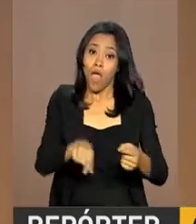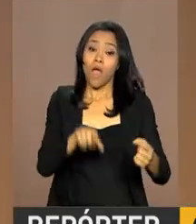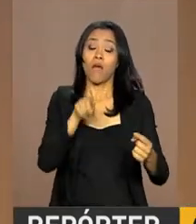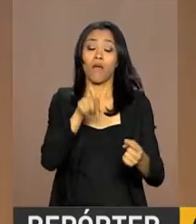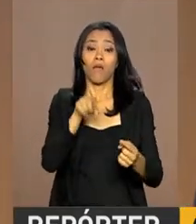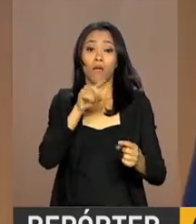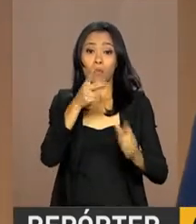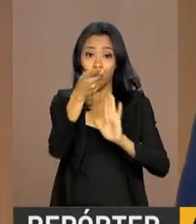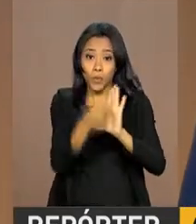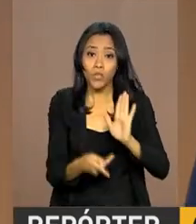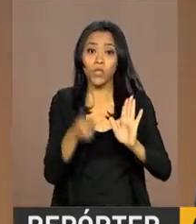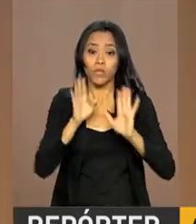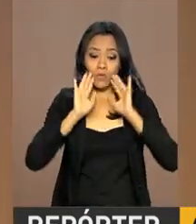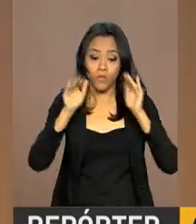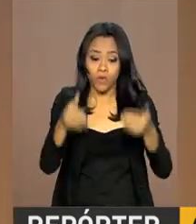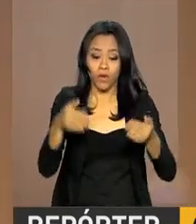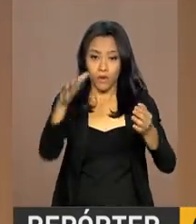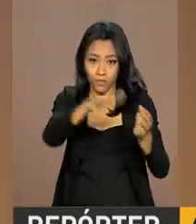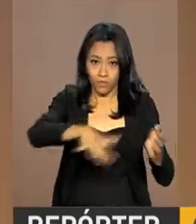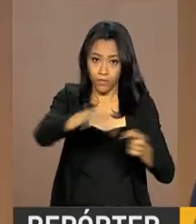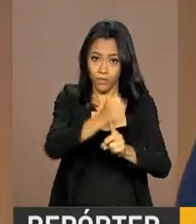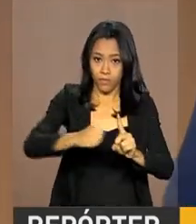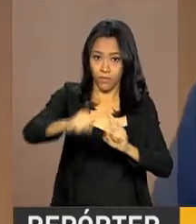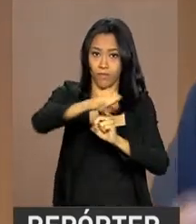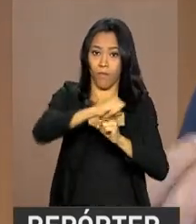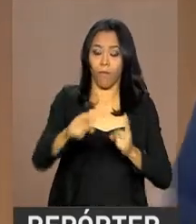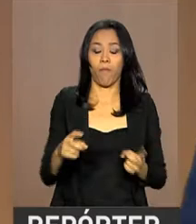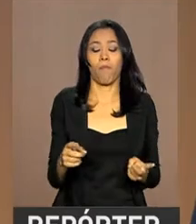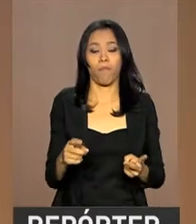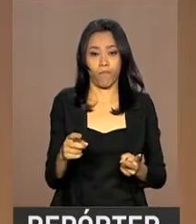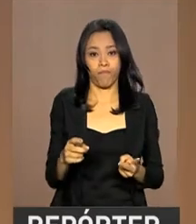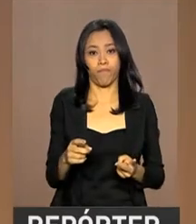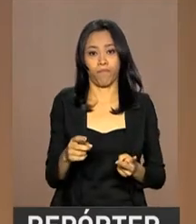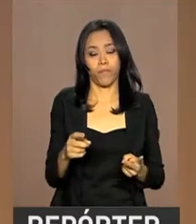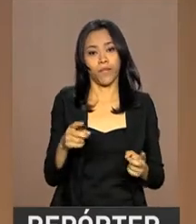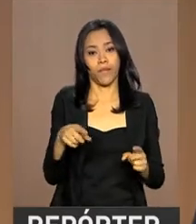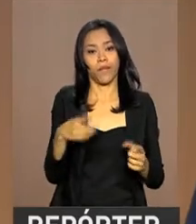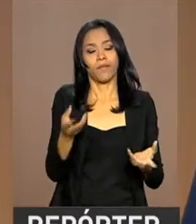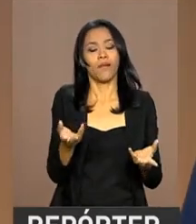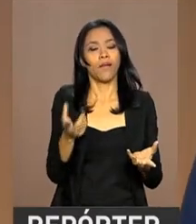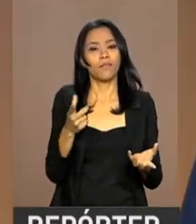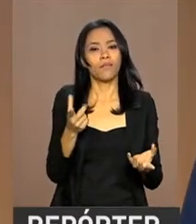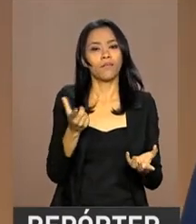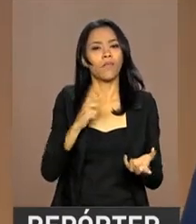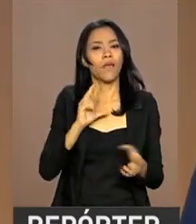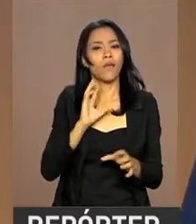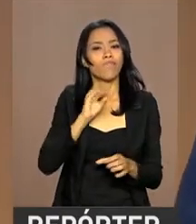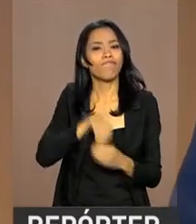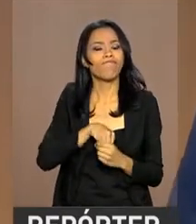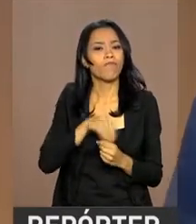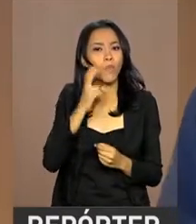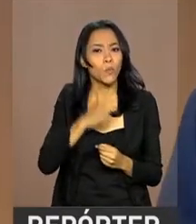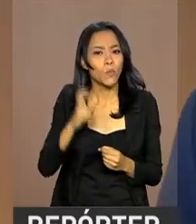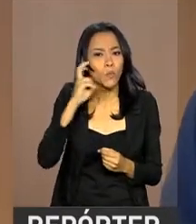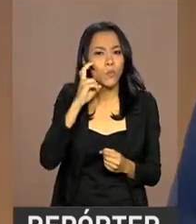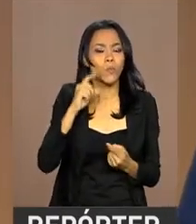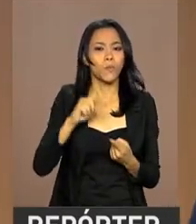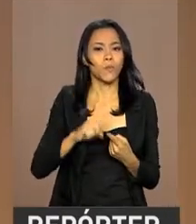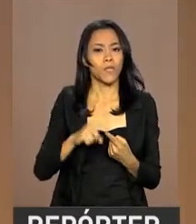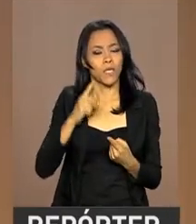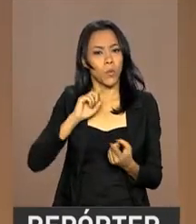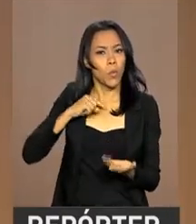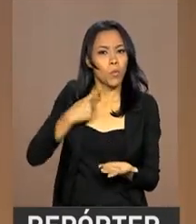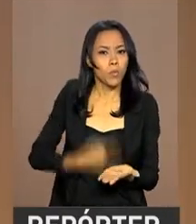dimensão social. Traz à tona, no âmbito da cultura, uma preocupação e um compromisso